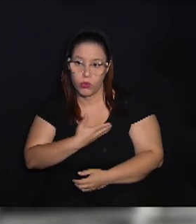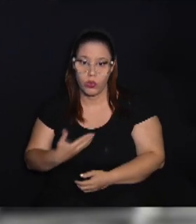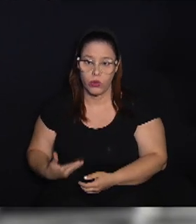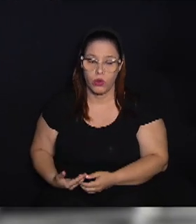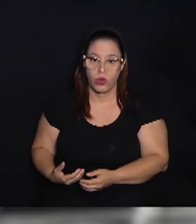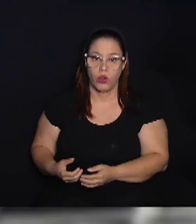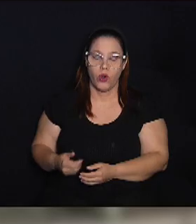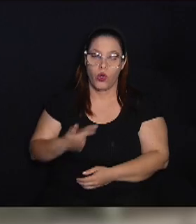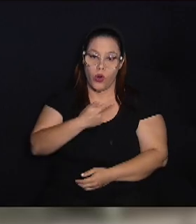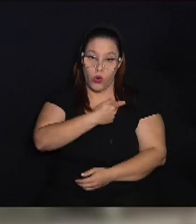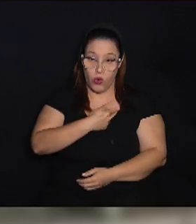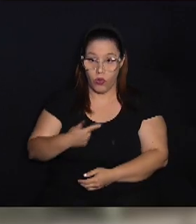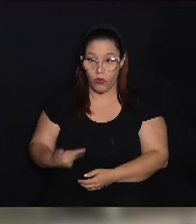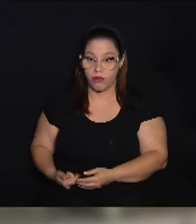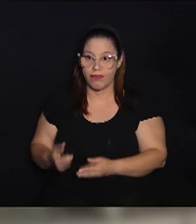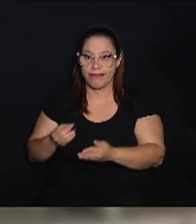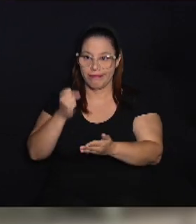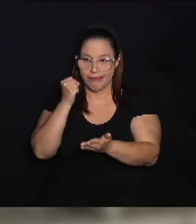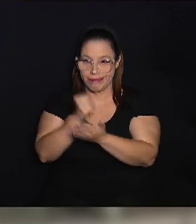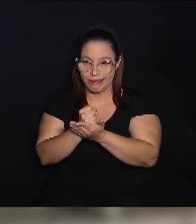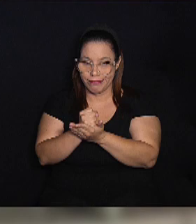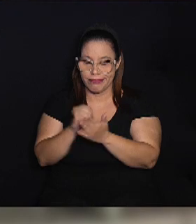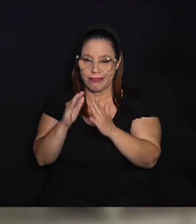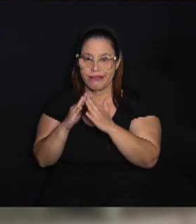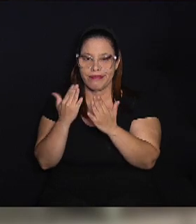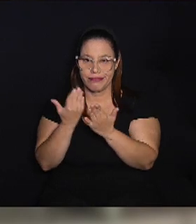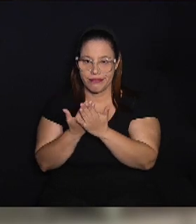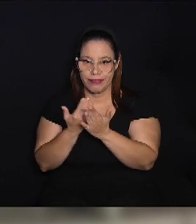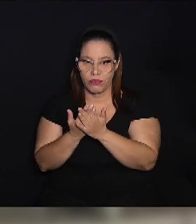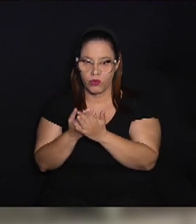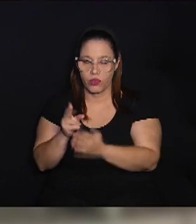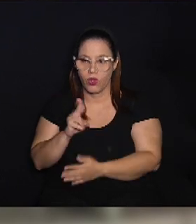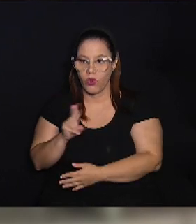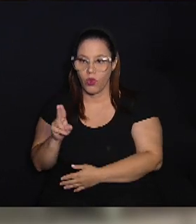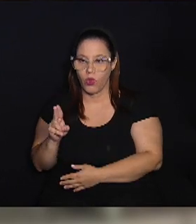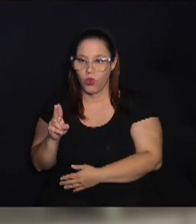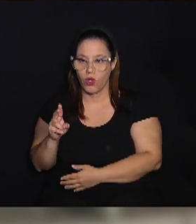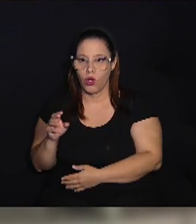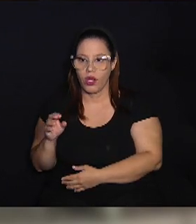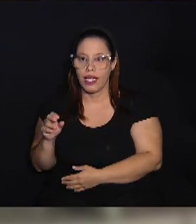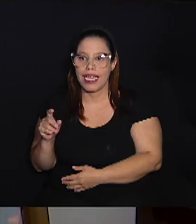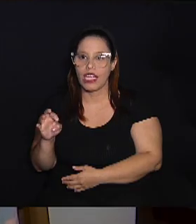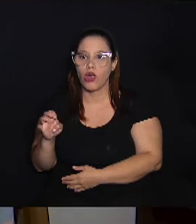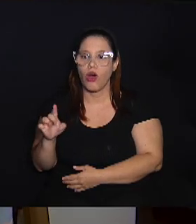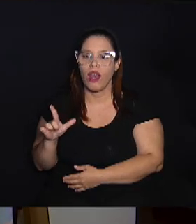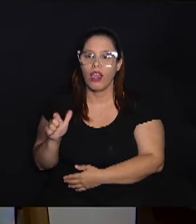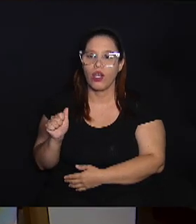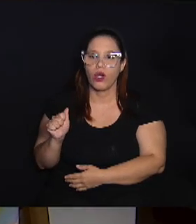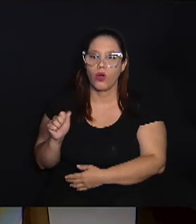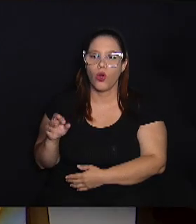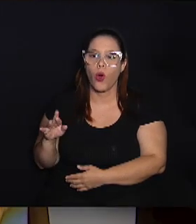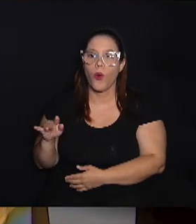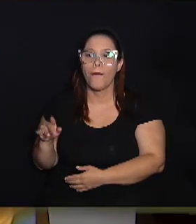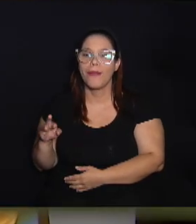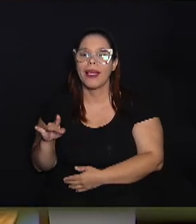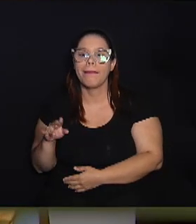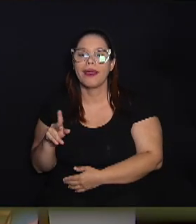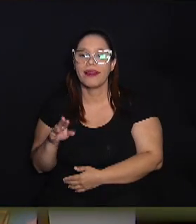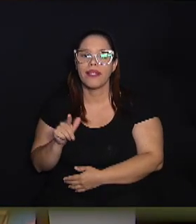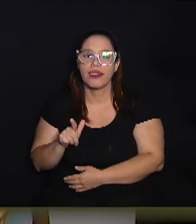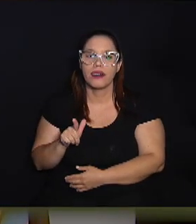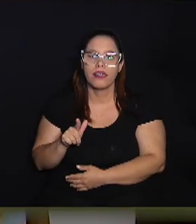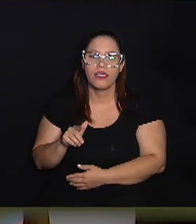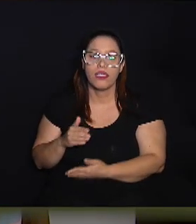época aprovou a instituição de ensino com o nome de Escola Complementar de Campinas. Aqui nesse prédio, a escola